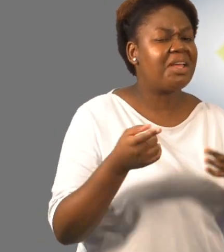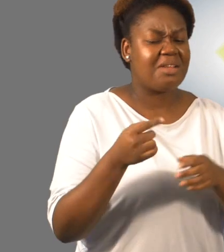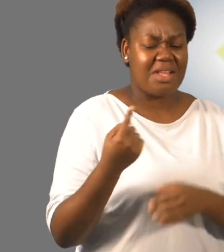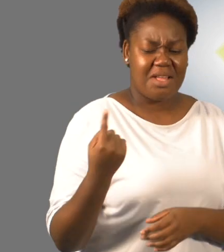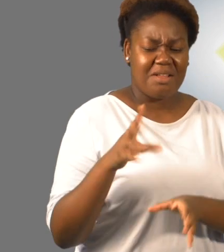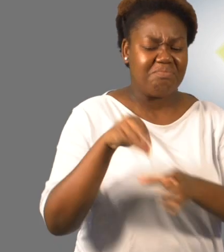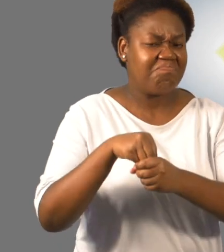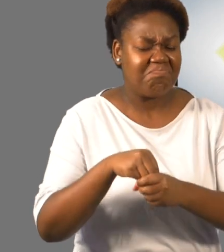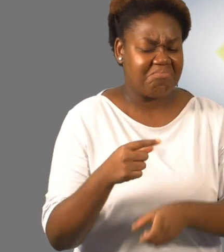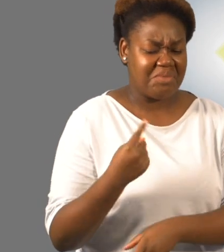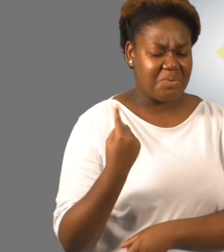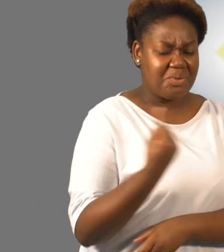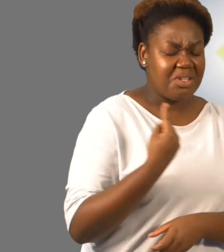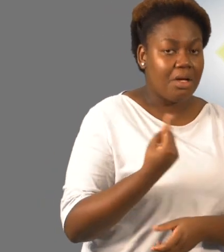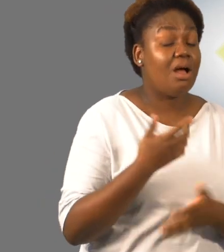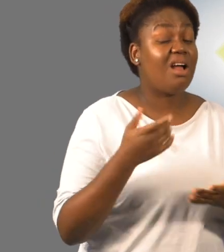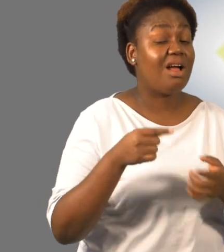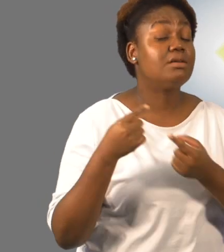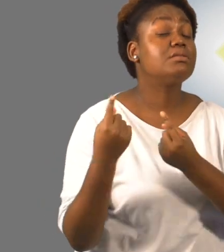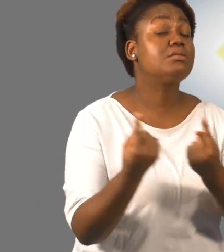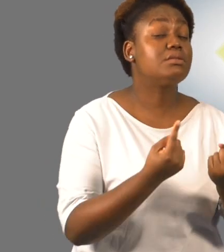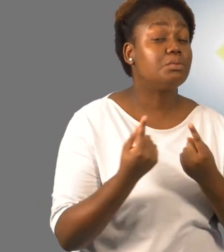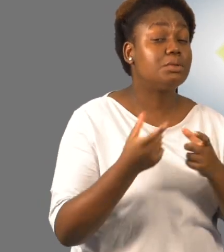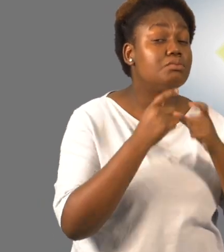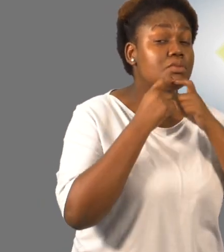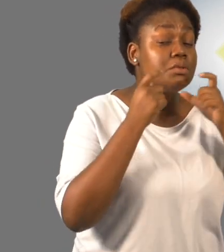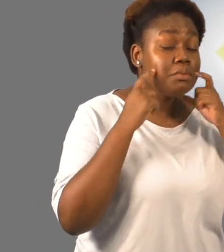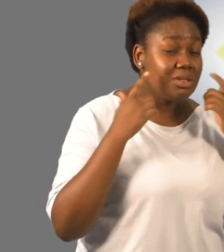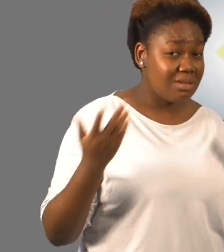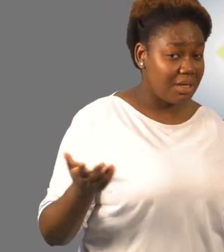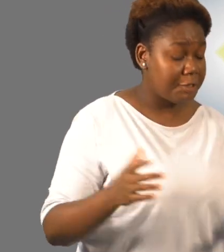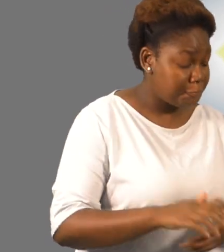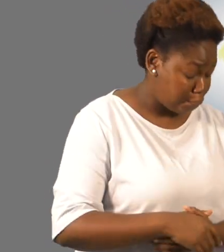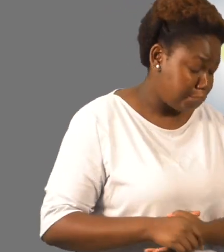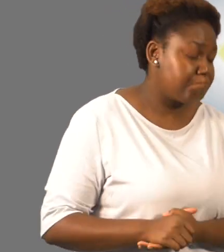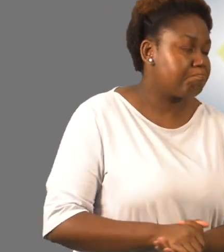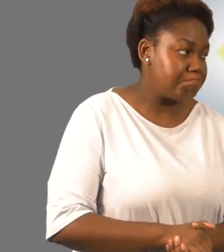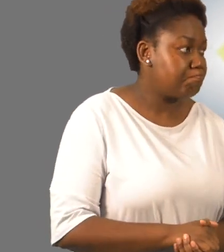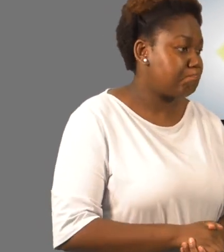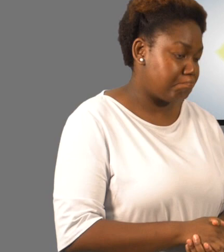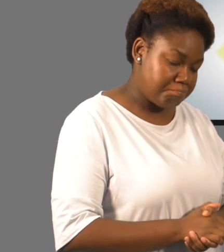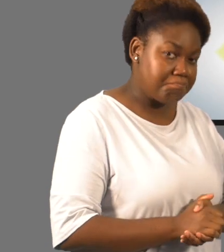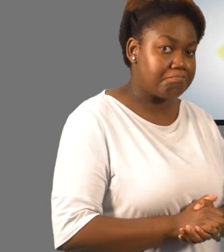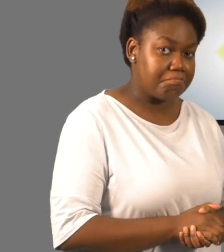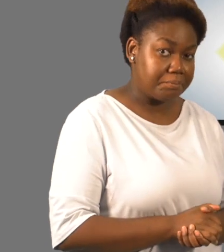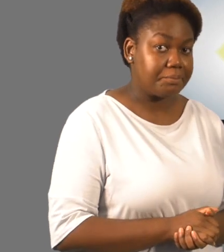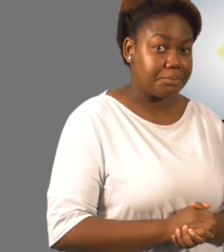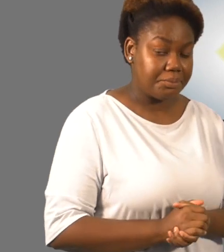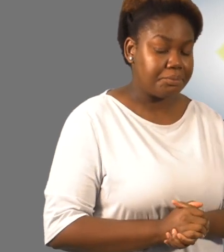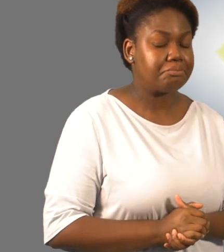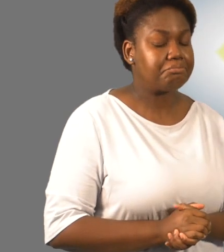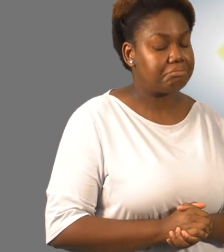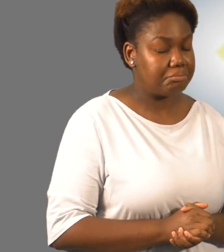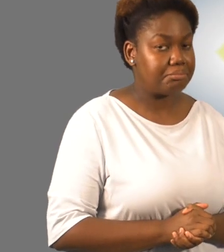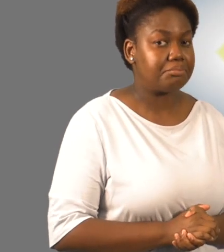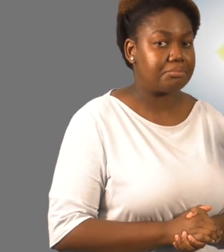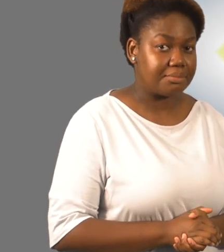parte, falamos da situação dos autistas em Moçambique. Na rubrica Mais Vida,